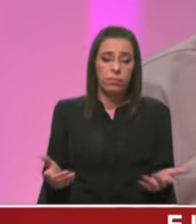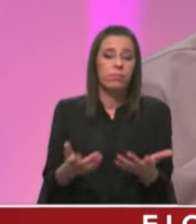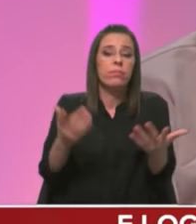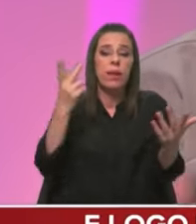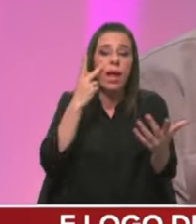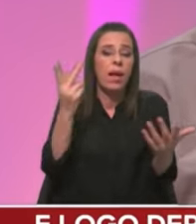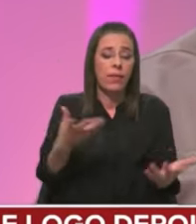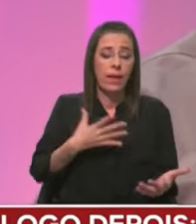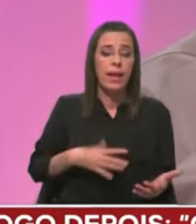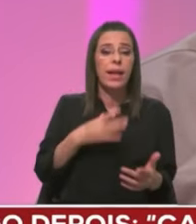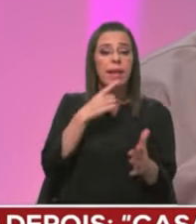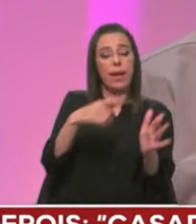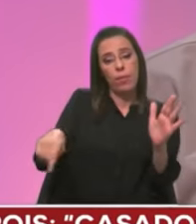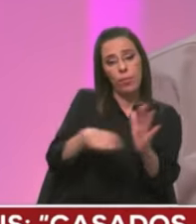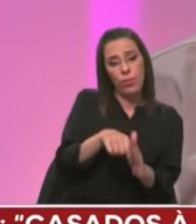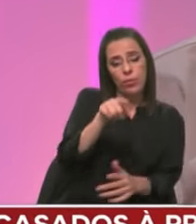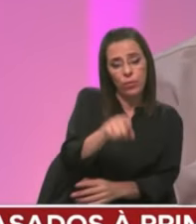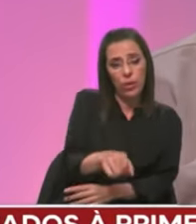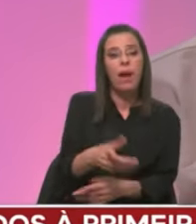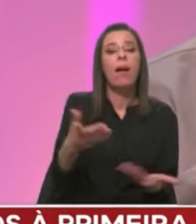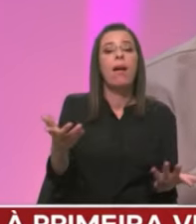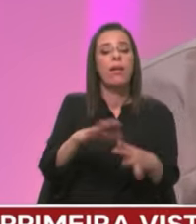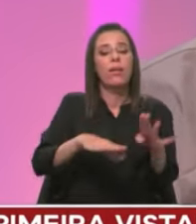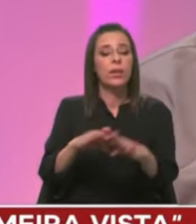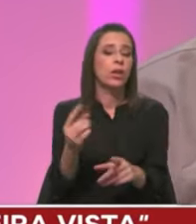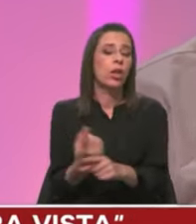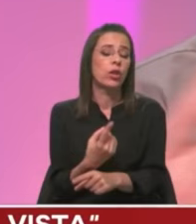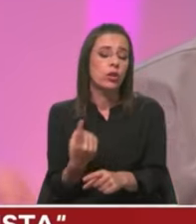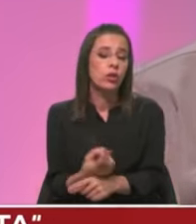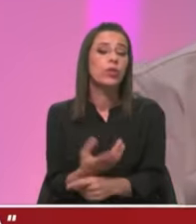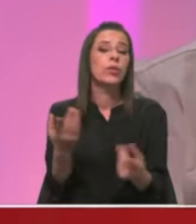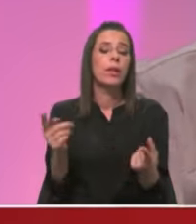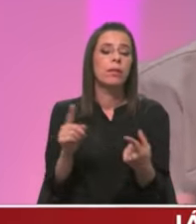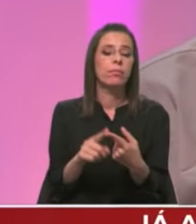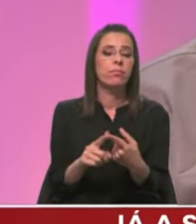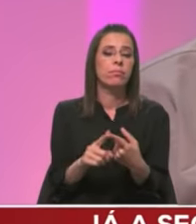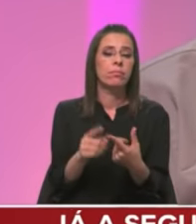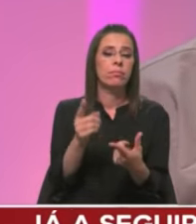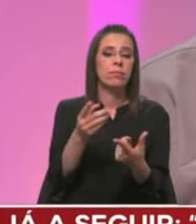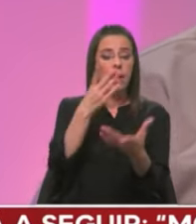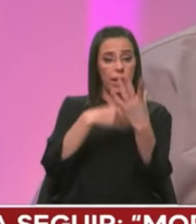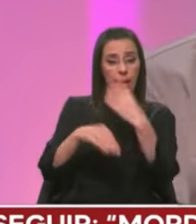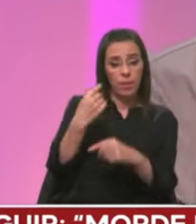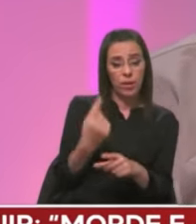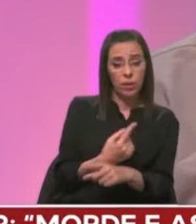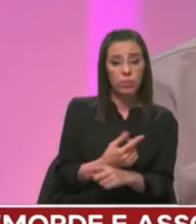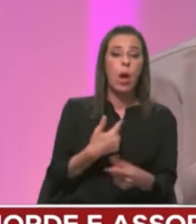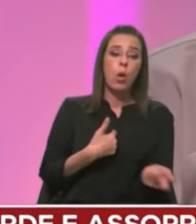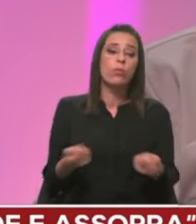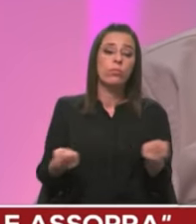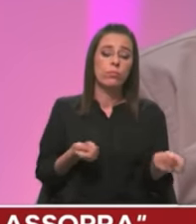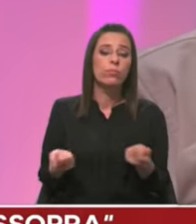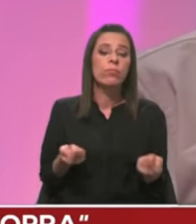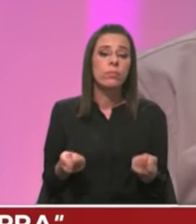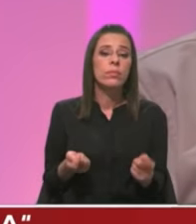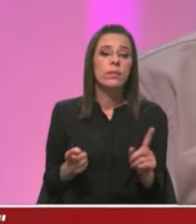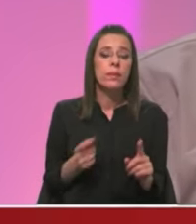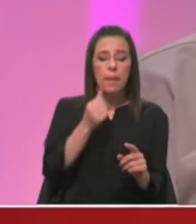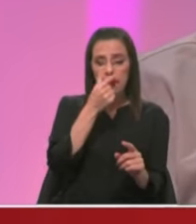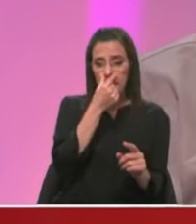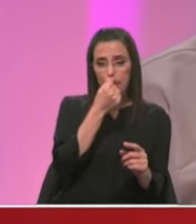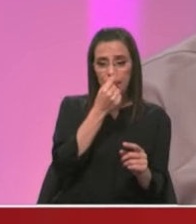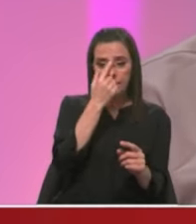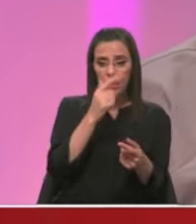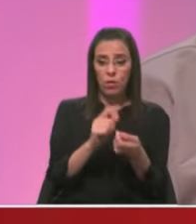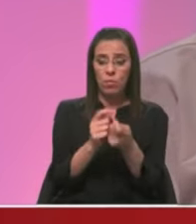a vi a vida quer é provocar-te e quer-te pôr a fazer coisas e e que aprenda as lições eu vou gerindo eh Por isso acho